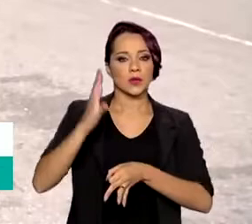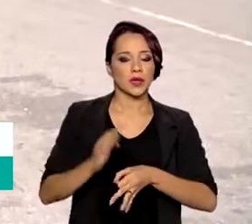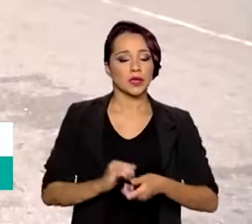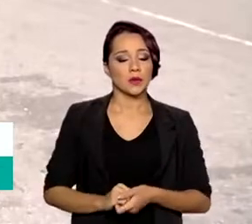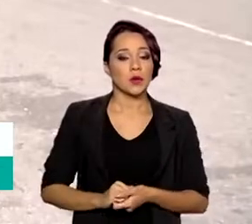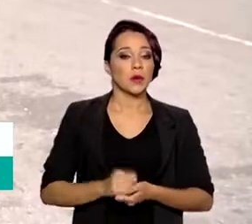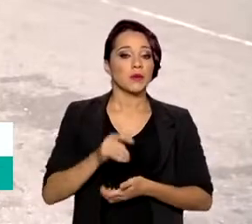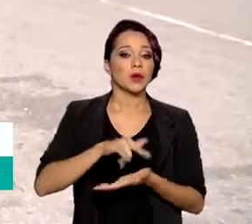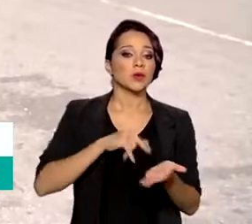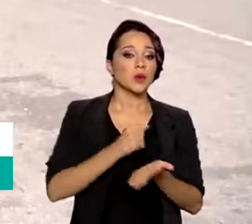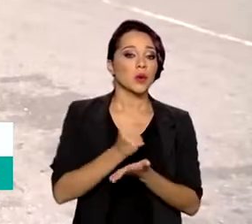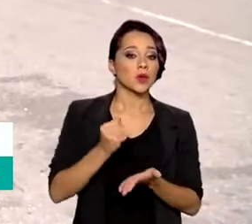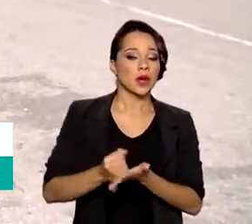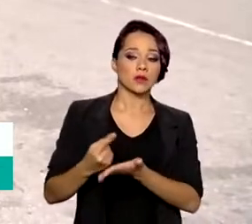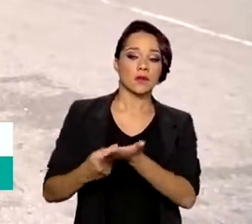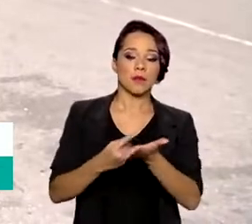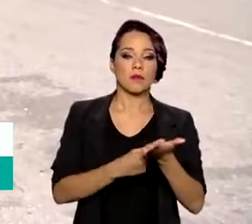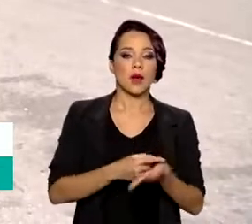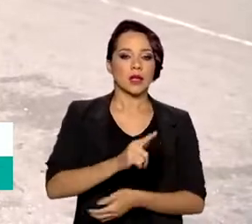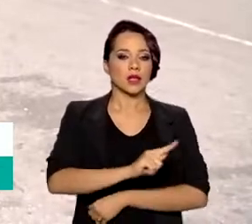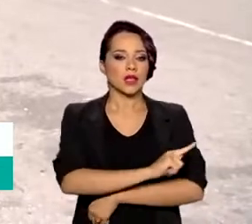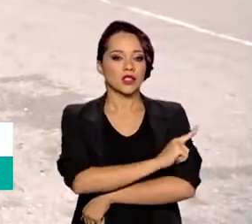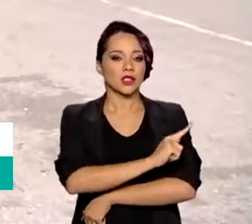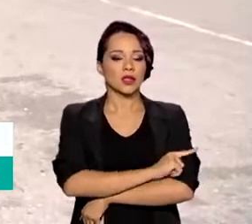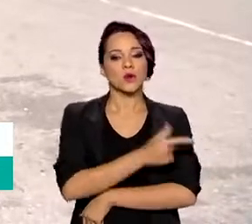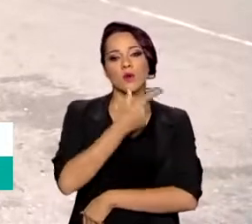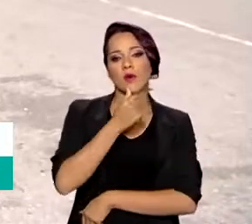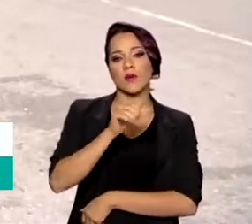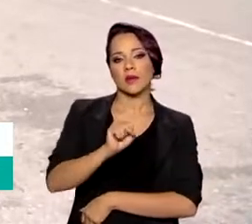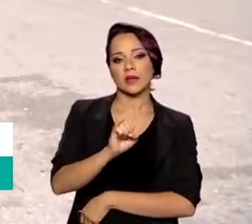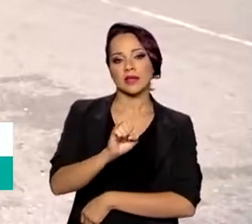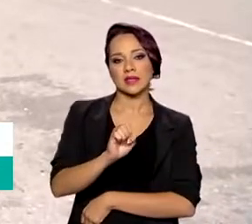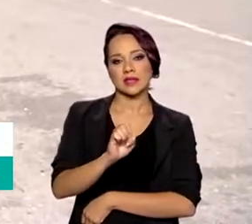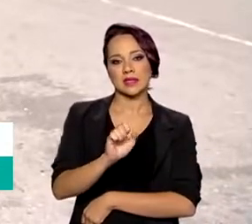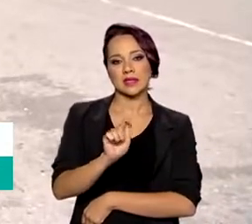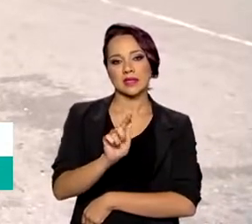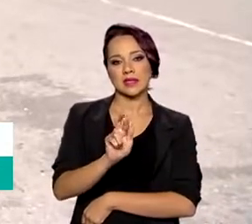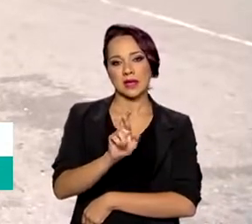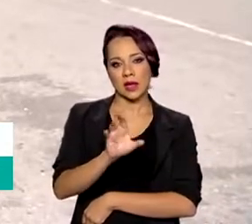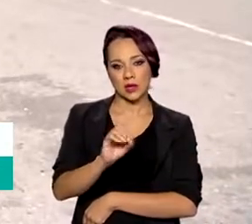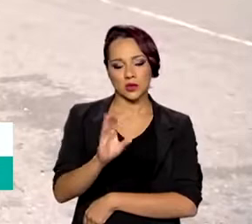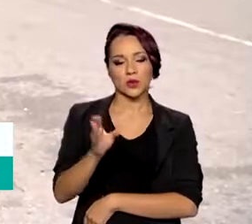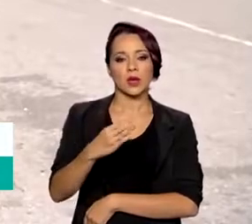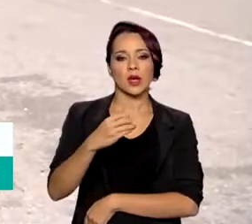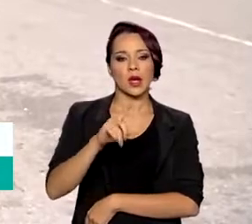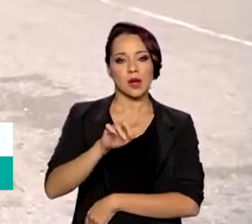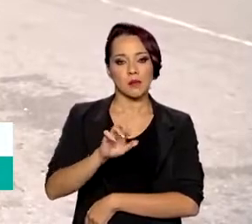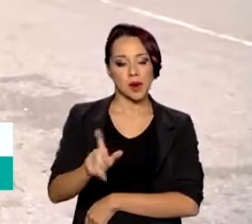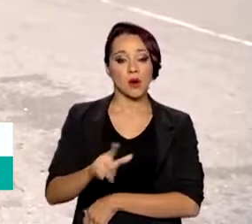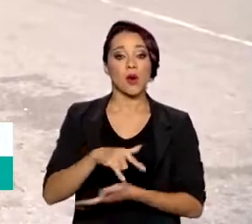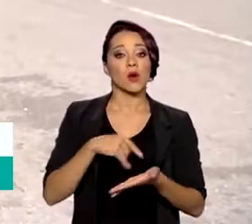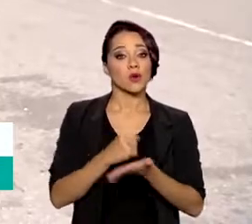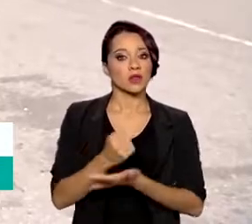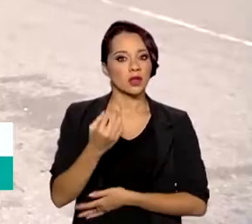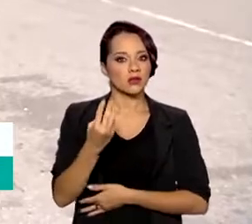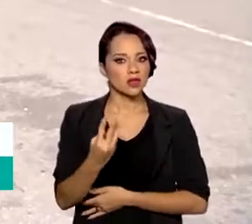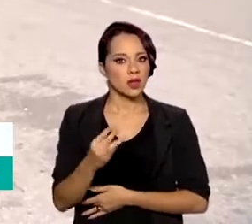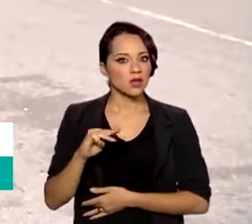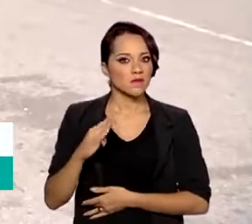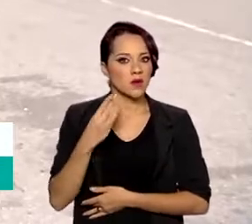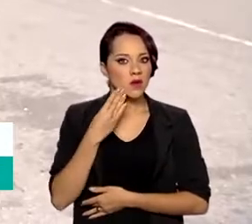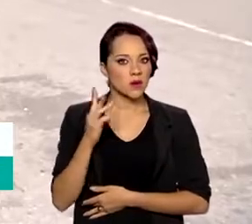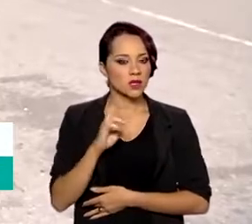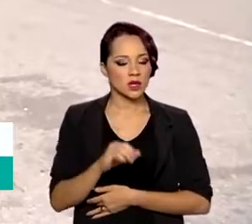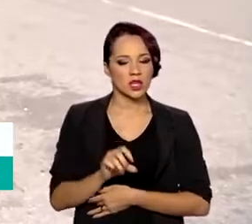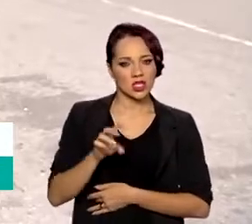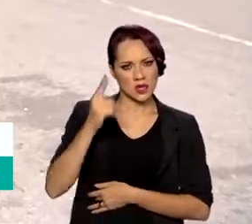pelos contratos celebrados durante a gestão de Sérgio Cabral, contratos que chegam a R$ 3 bilhões. Só para ter uma ideia, o